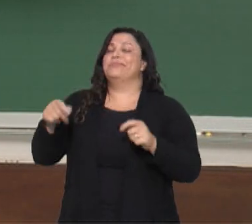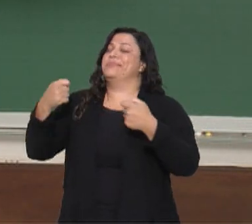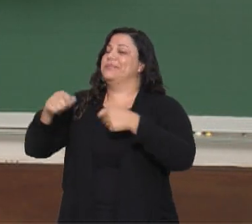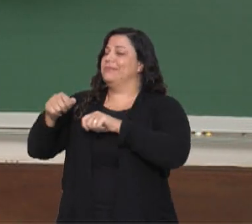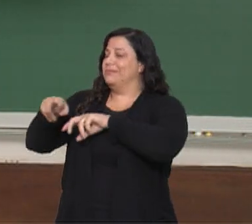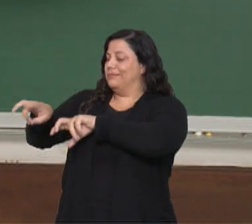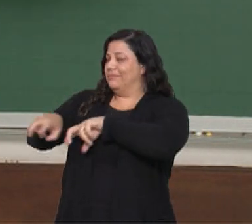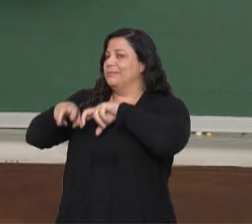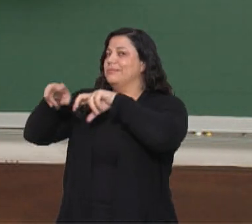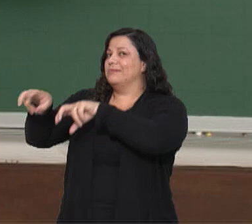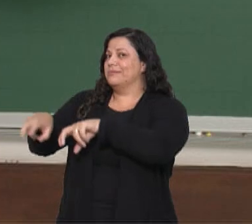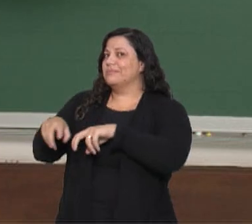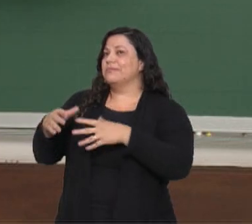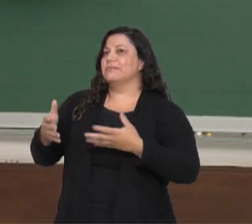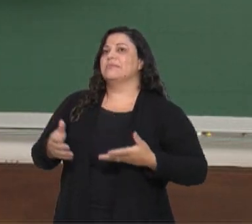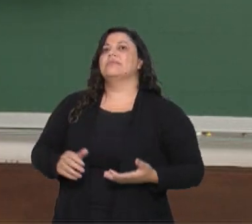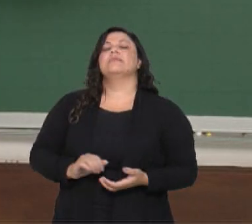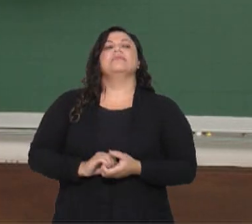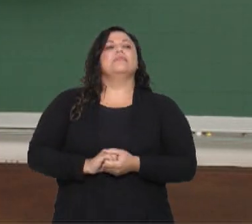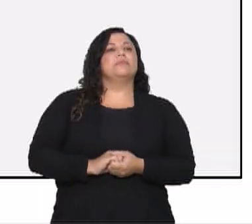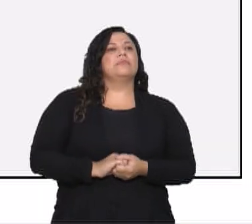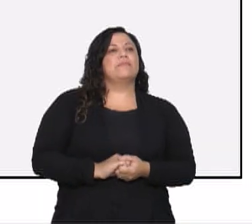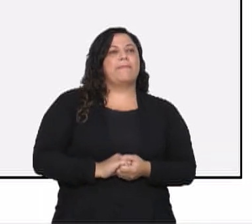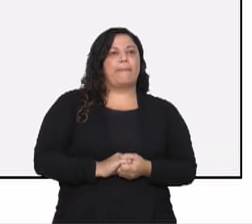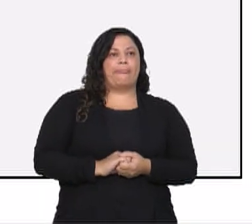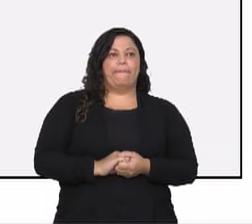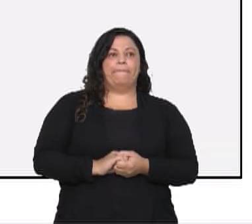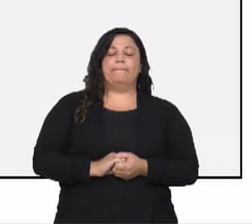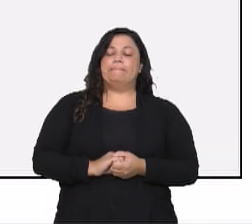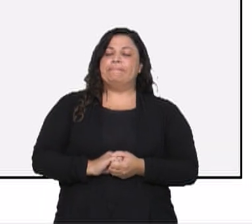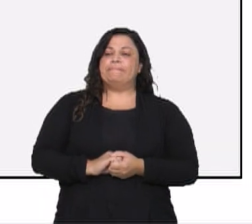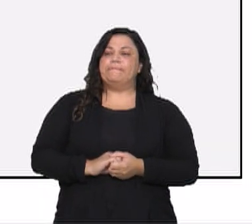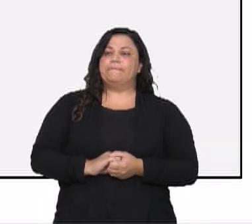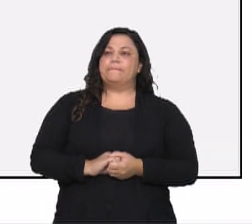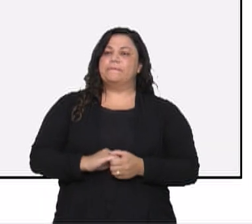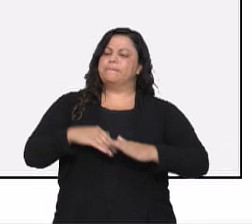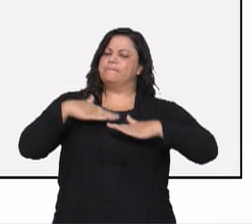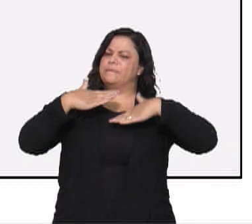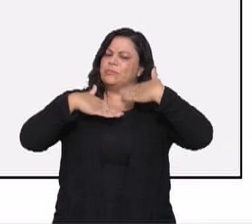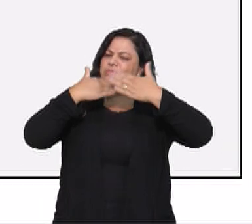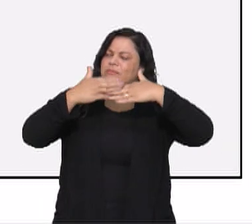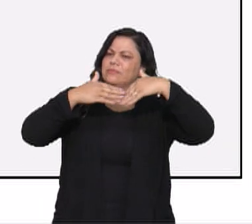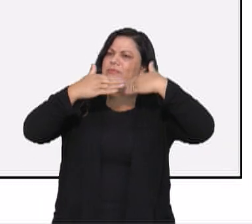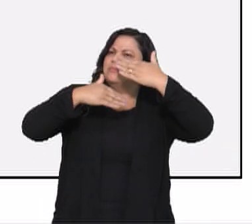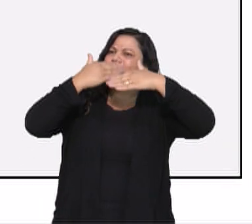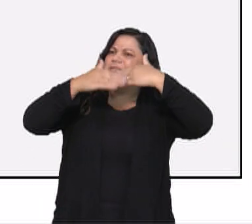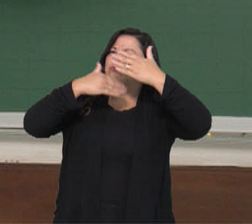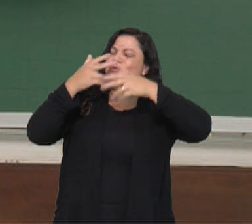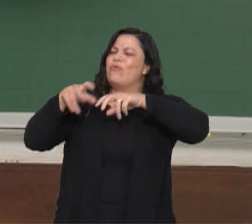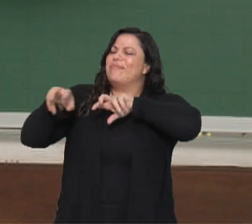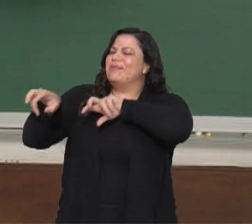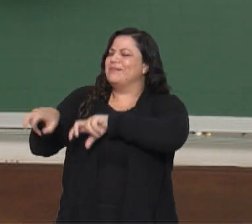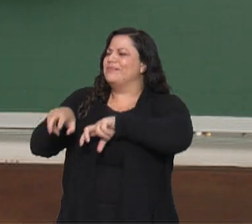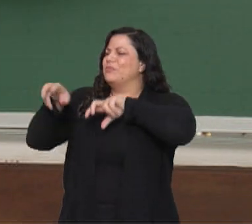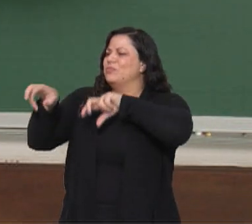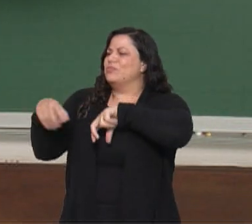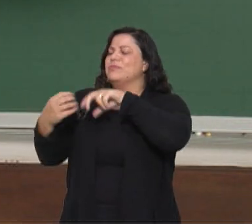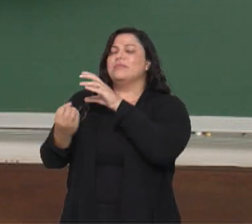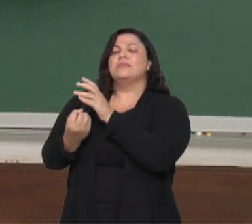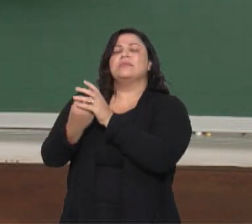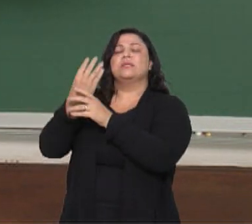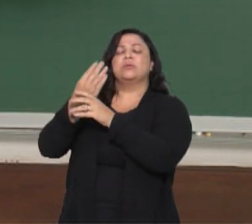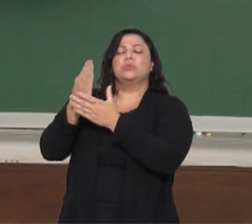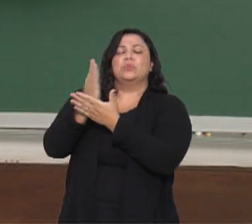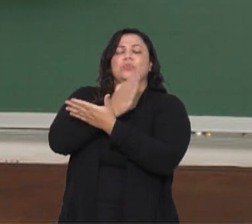Segundo o historiador Jaime Pinsky, o desenvolvimento da agricultura surgiu da divisão de tarefas.